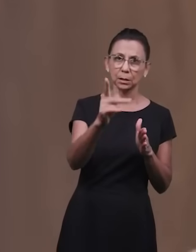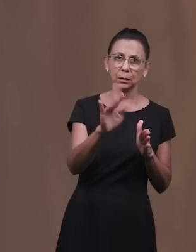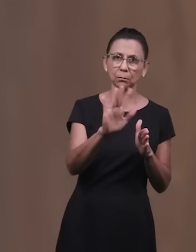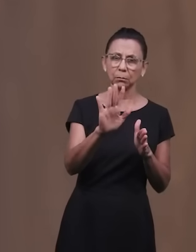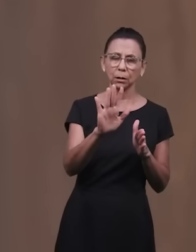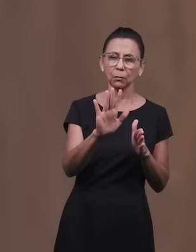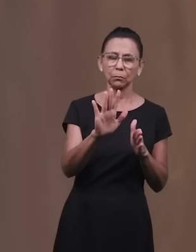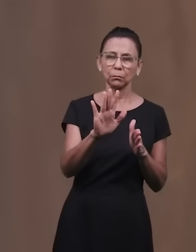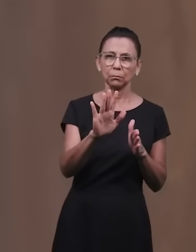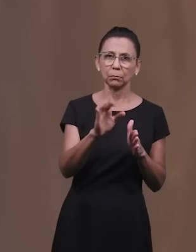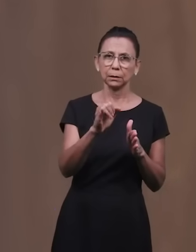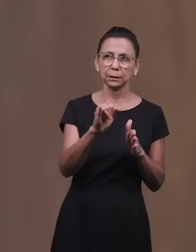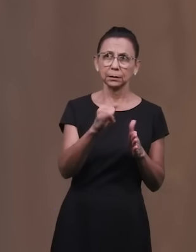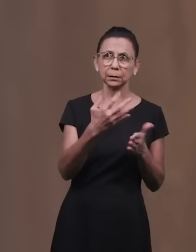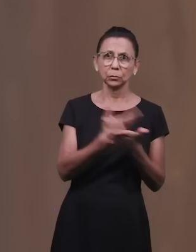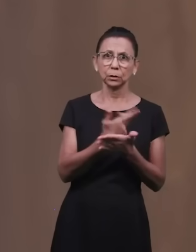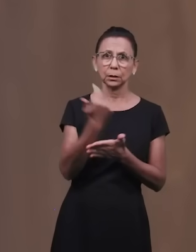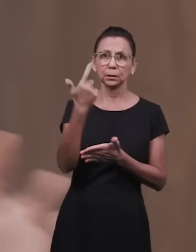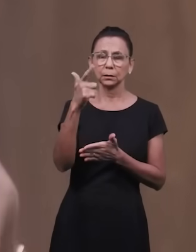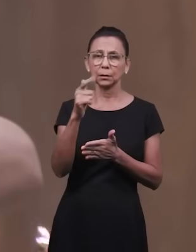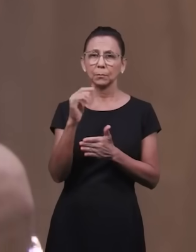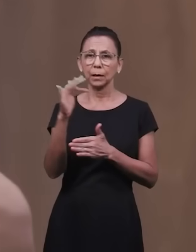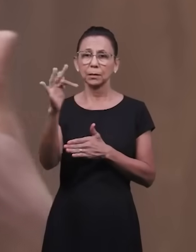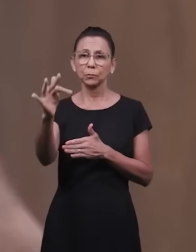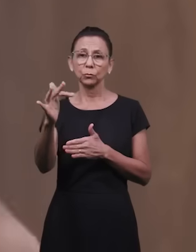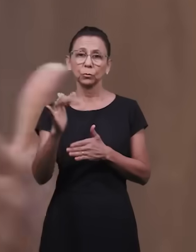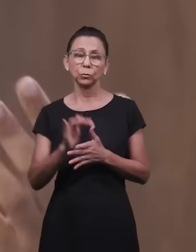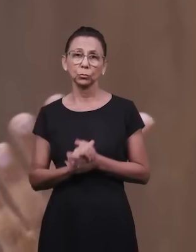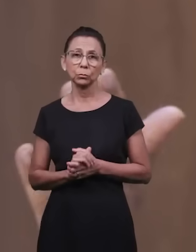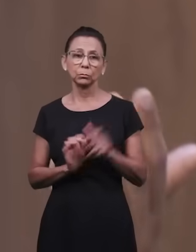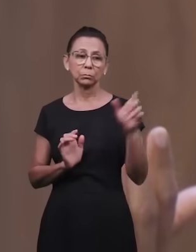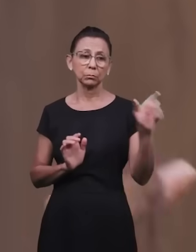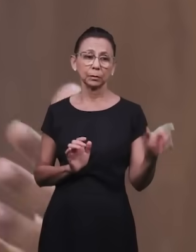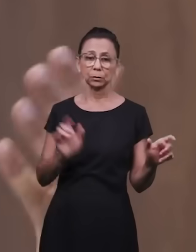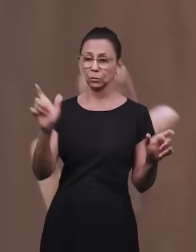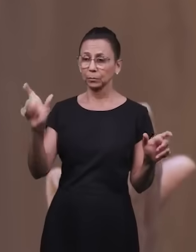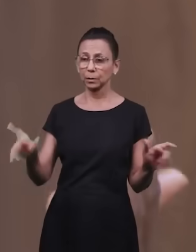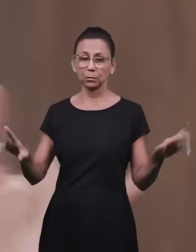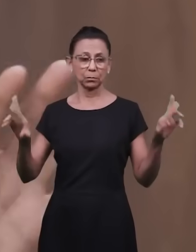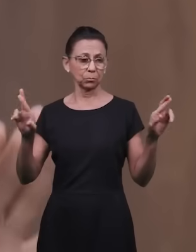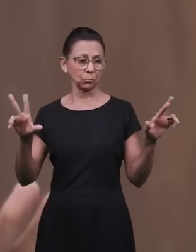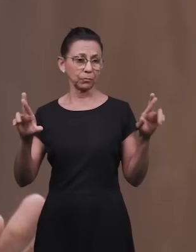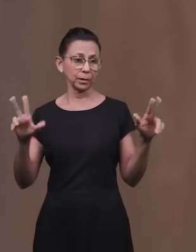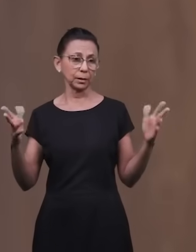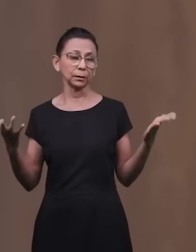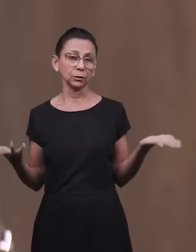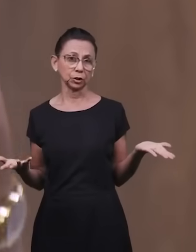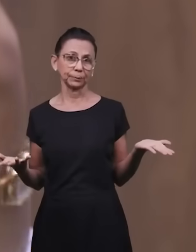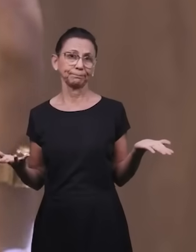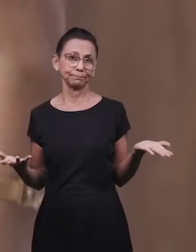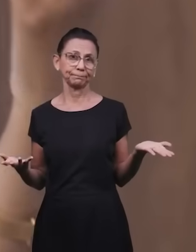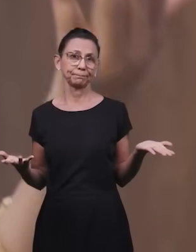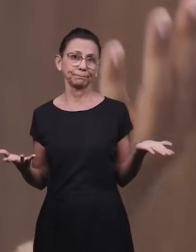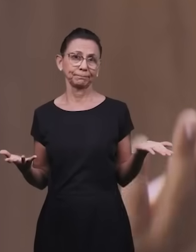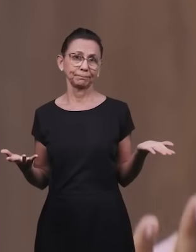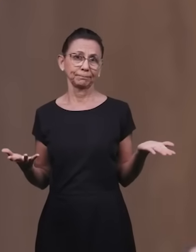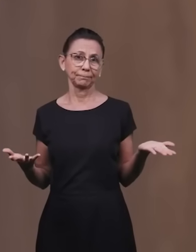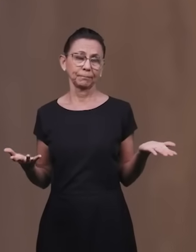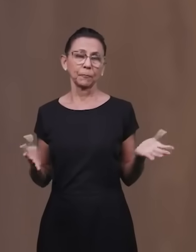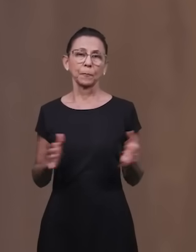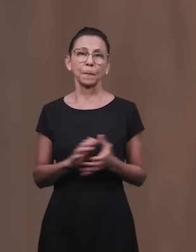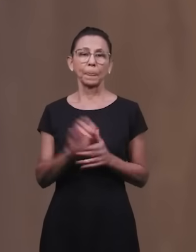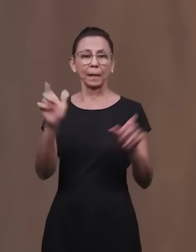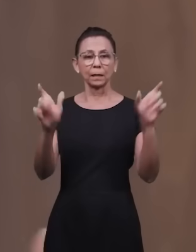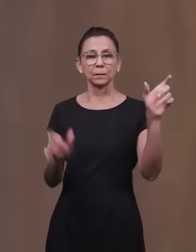você achava que seria. Porque para você é diferente do outro. O outro é o outro e você é você. Não usar um padrão de